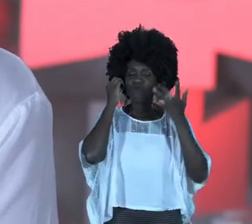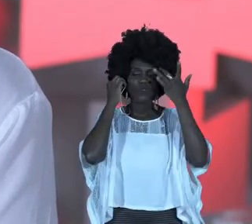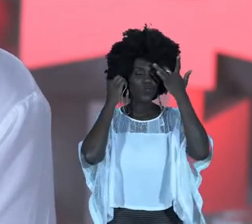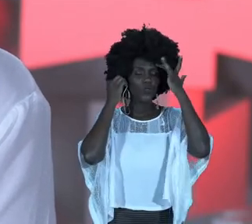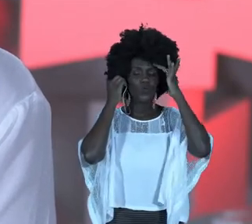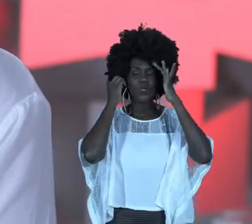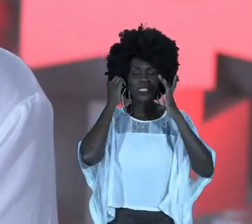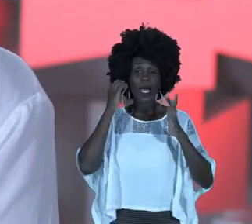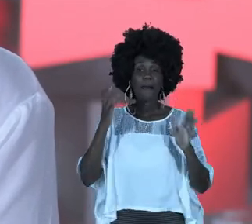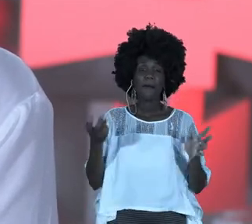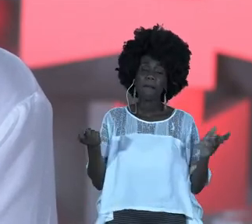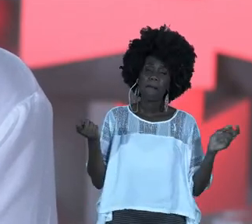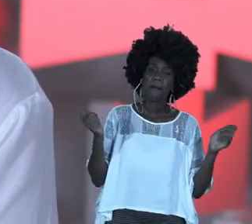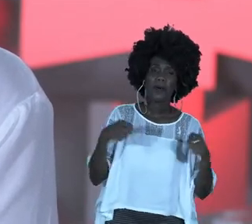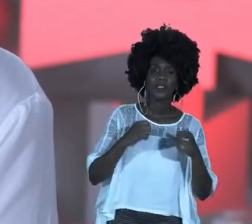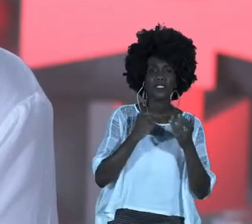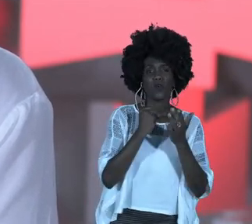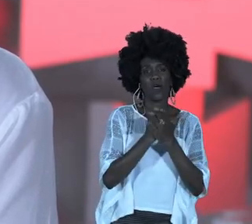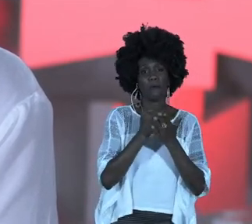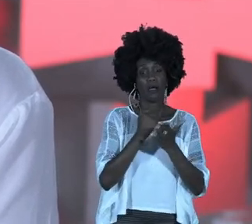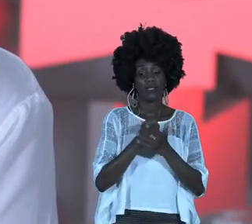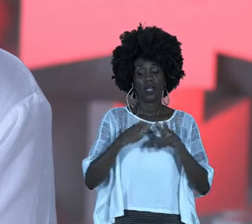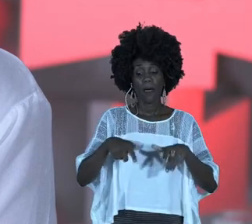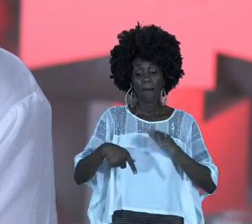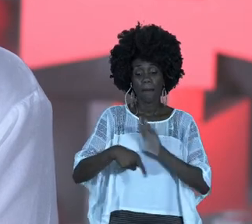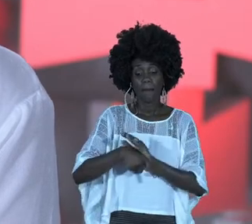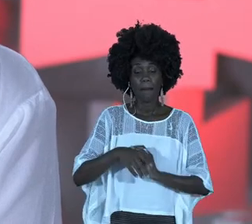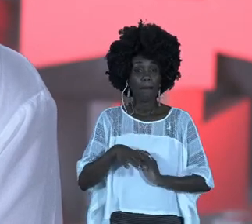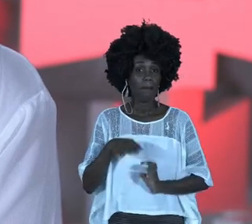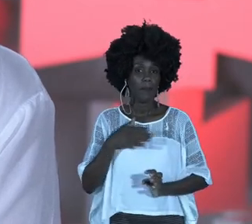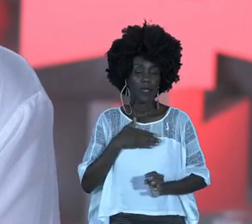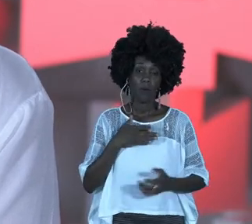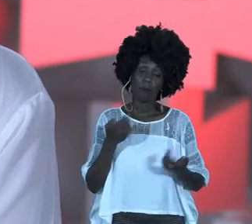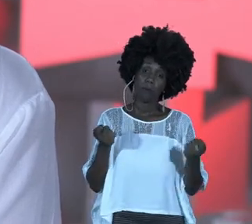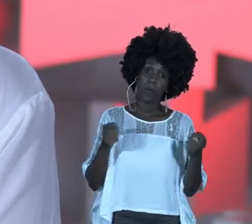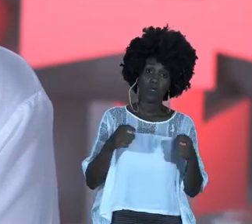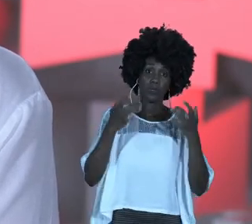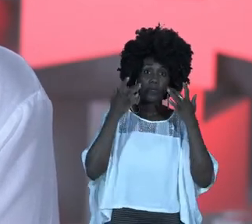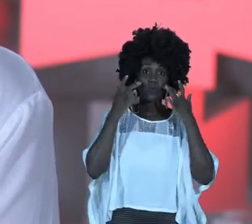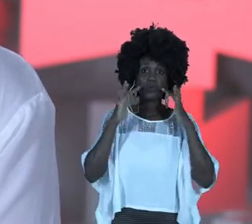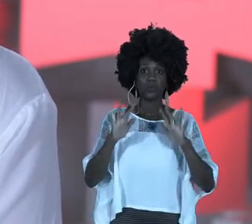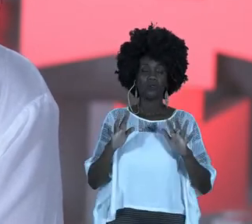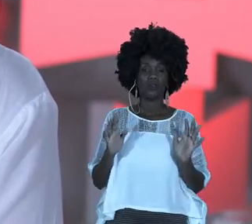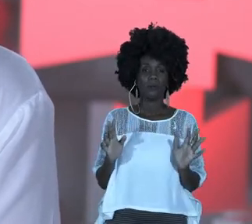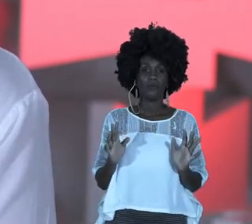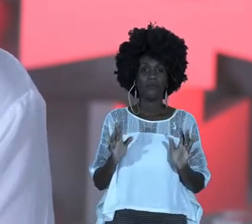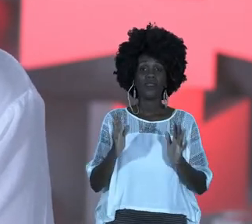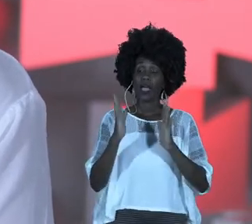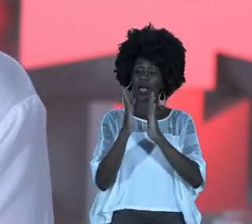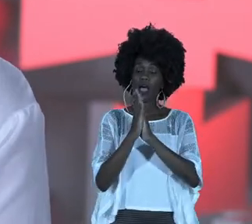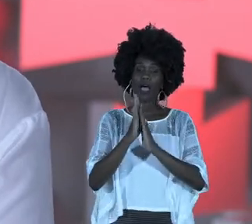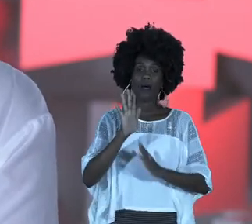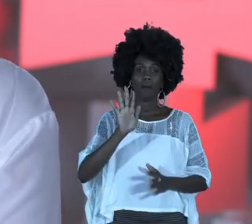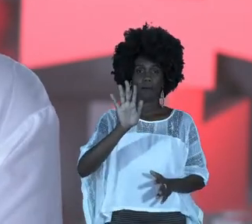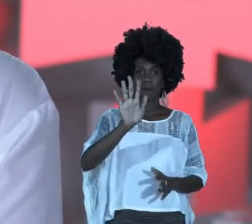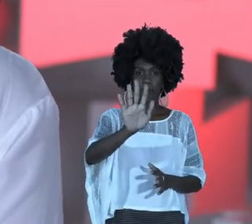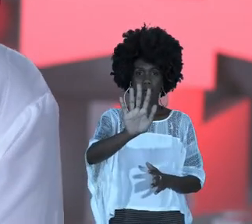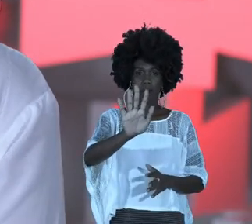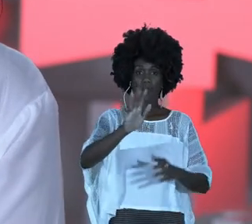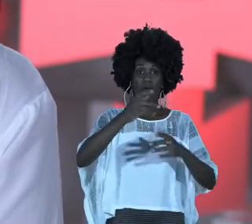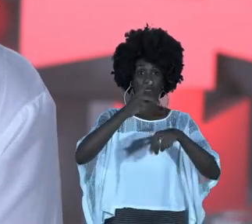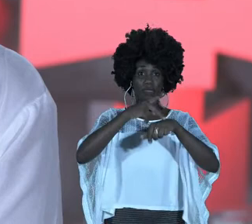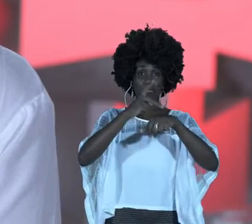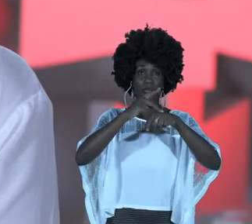sabe. Pode ser uma marcação de território, pode ser. Mas o fato é que colocar a mão numa